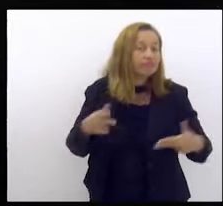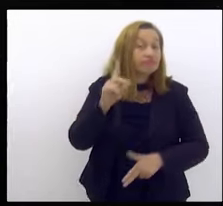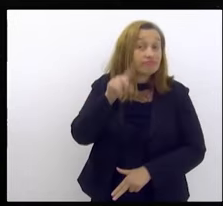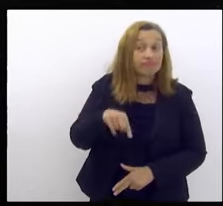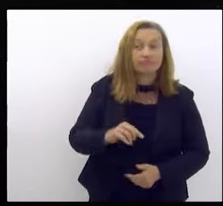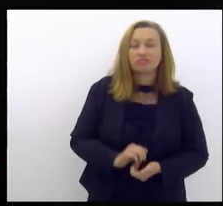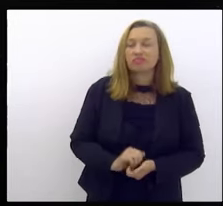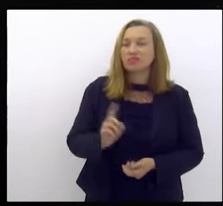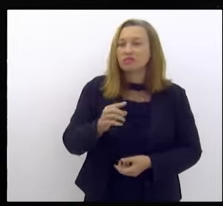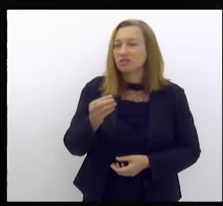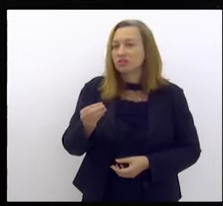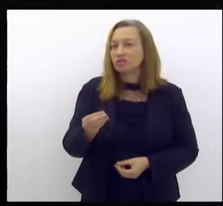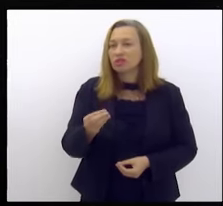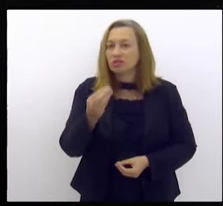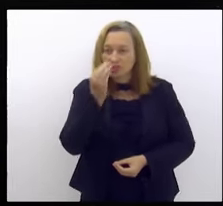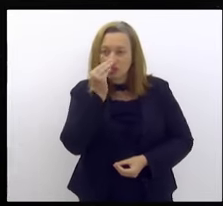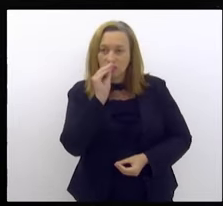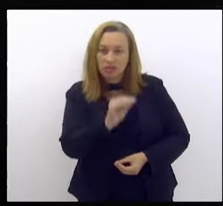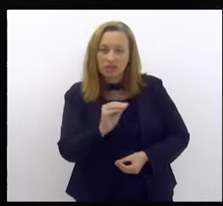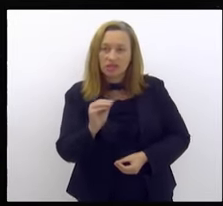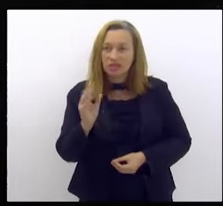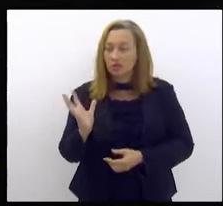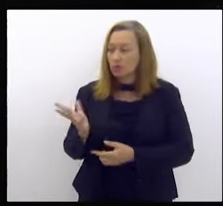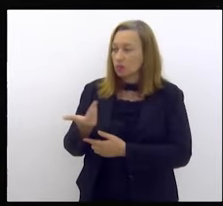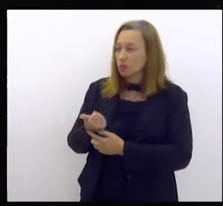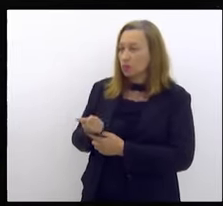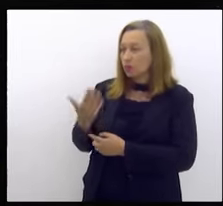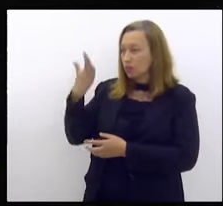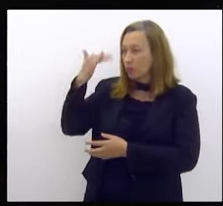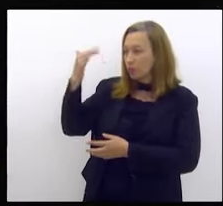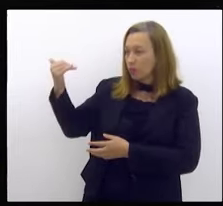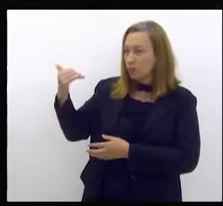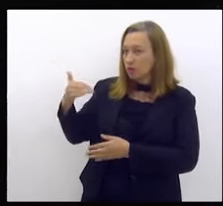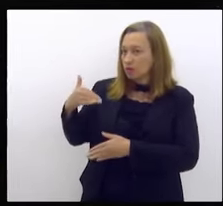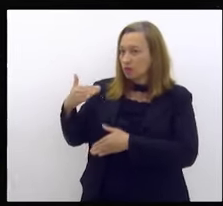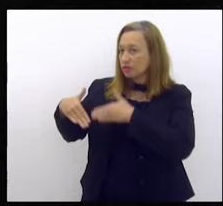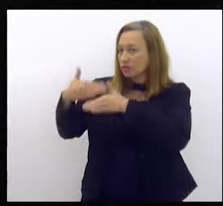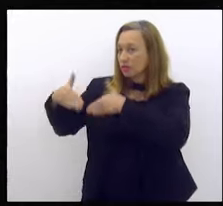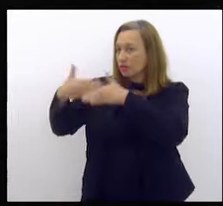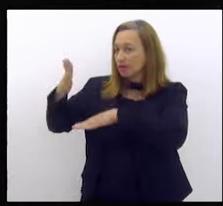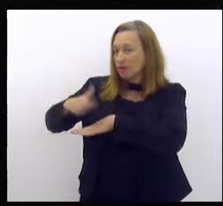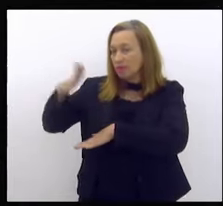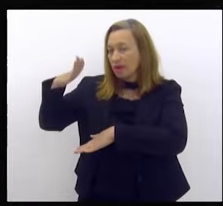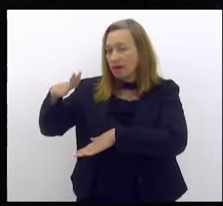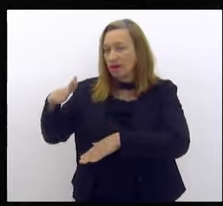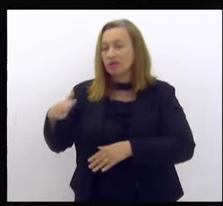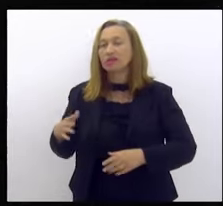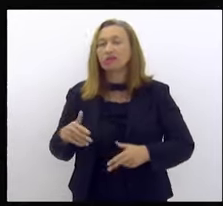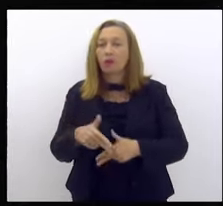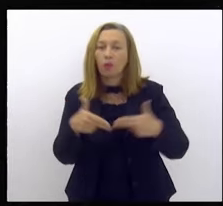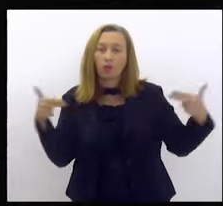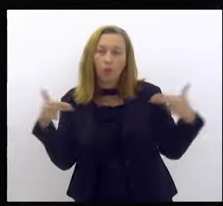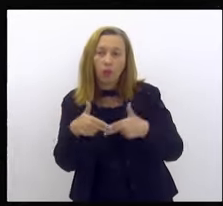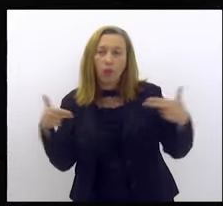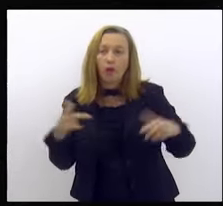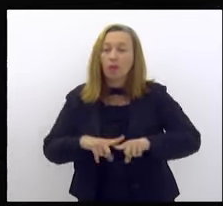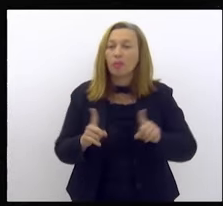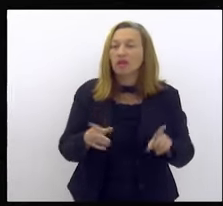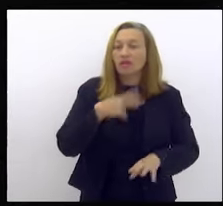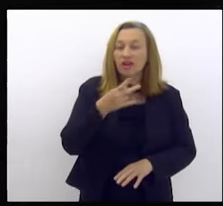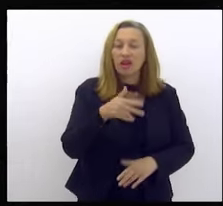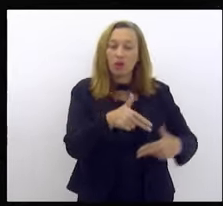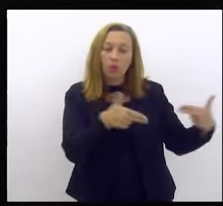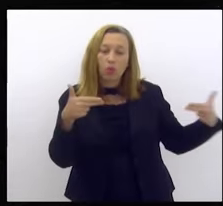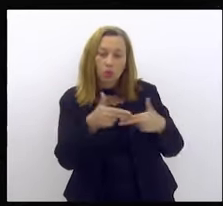não desmerecendo de maneira nenhuma grandes artistas que hoje vêm alavancando mais e mais a potência do hip-hop, mas é falar que o